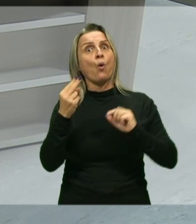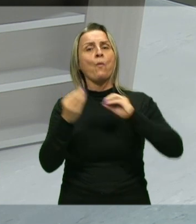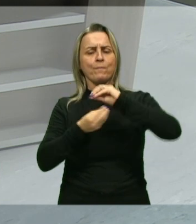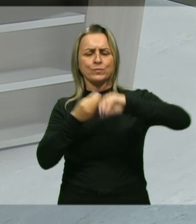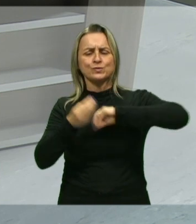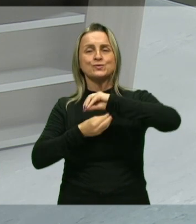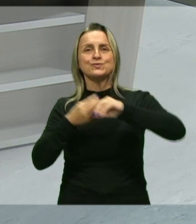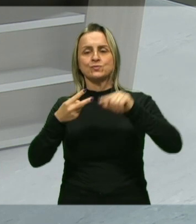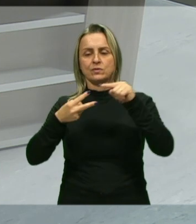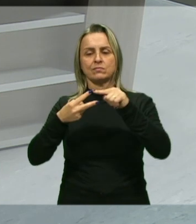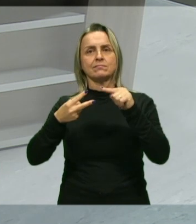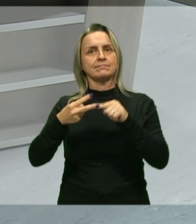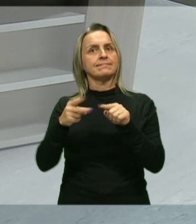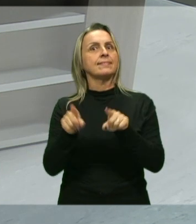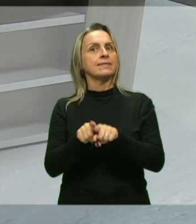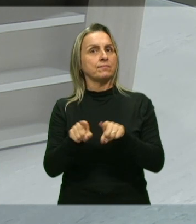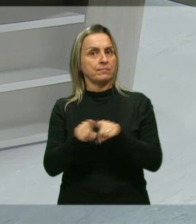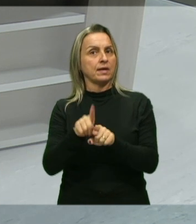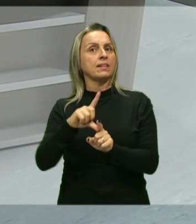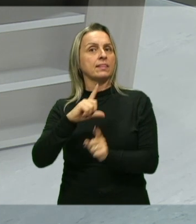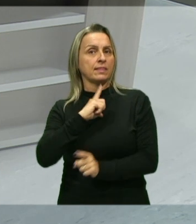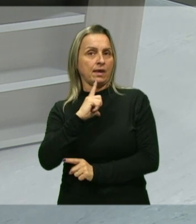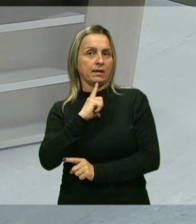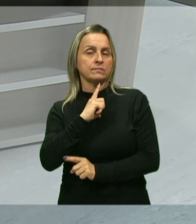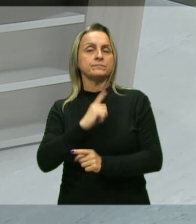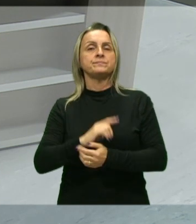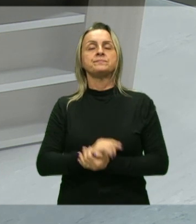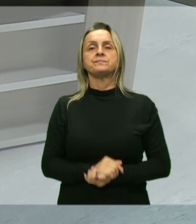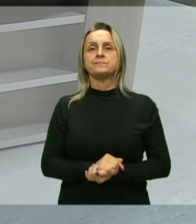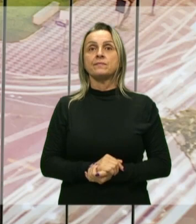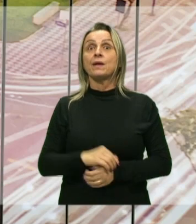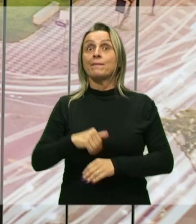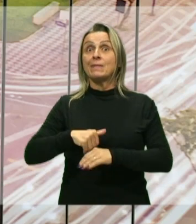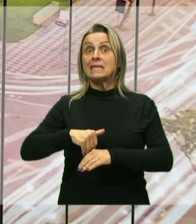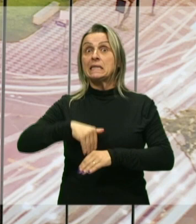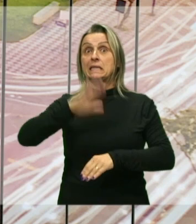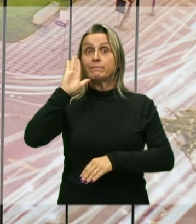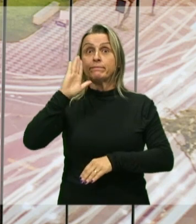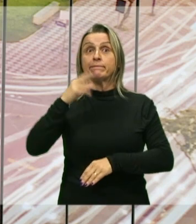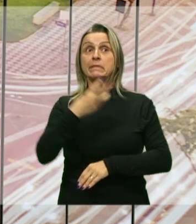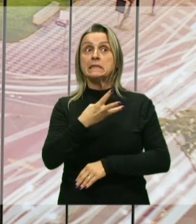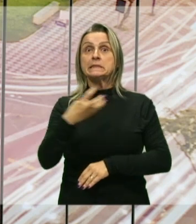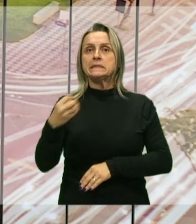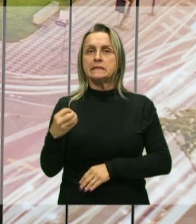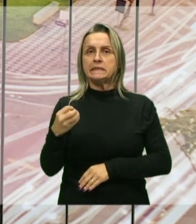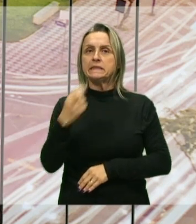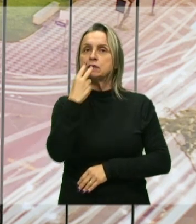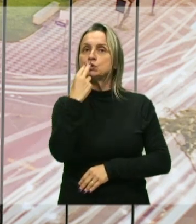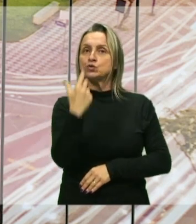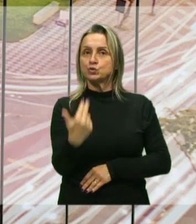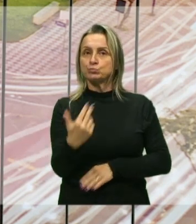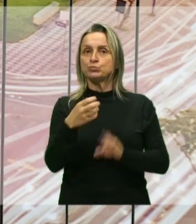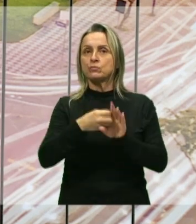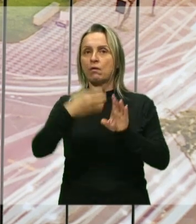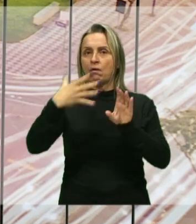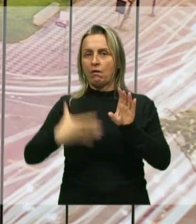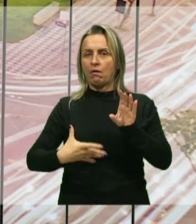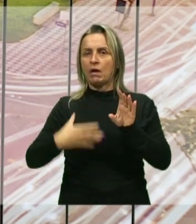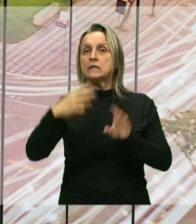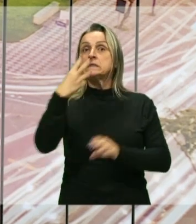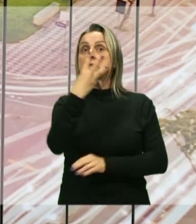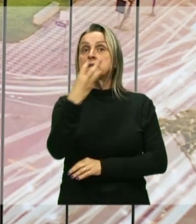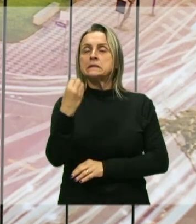Além disso, tem outras 30 raças, né? Que a gente consegue fazer essa cruza, né?